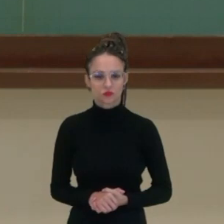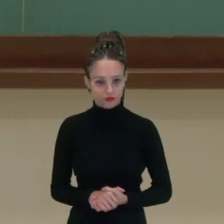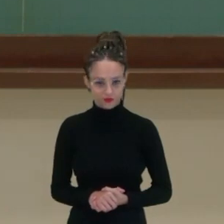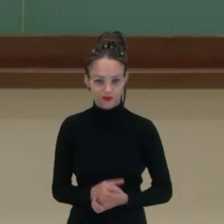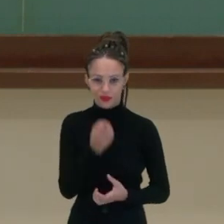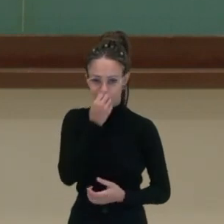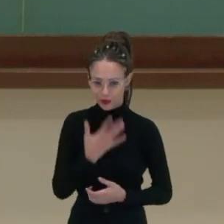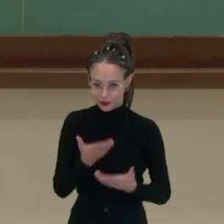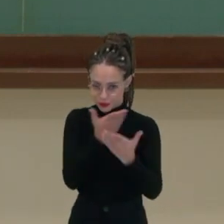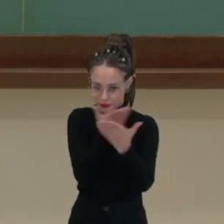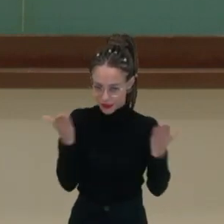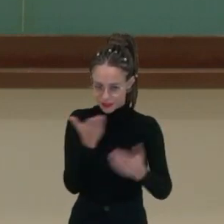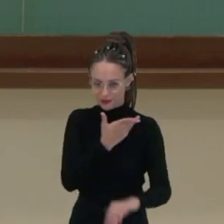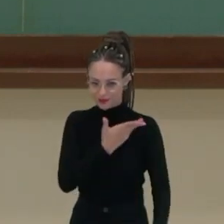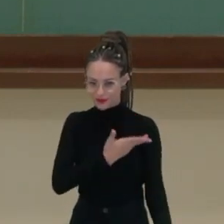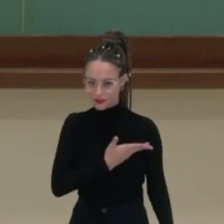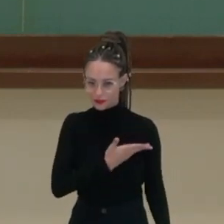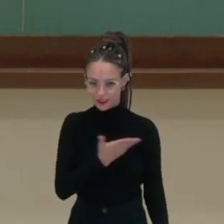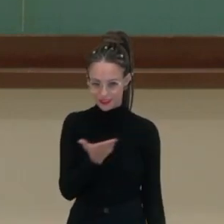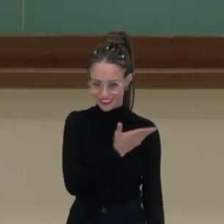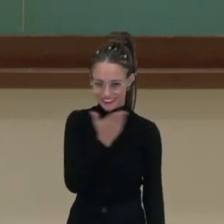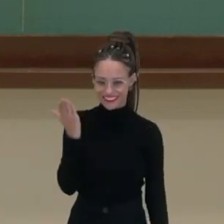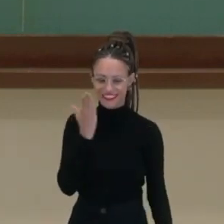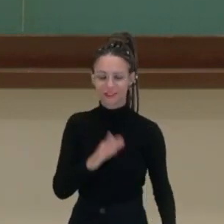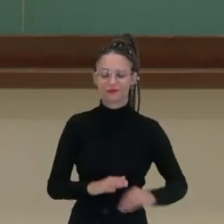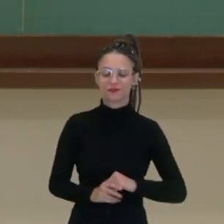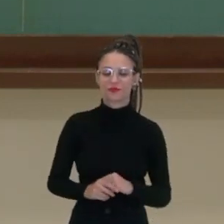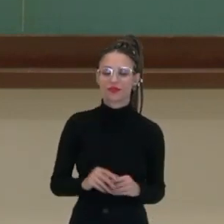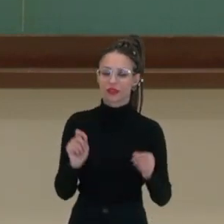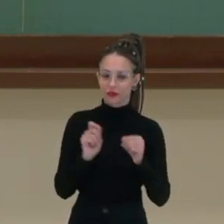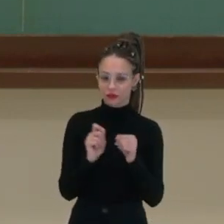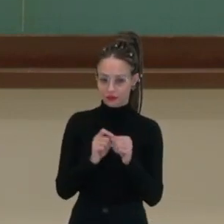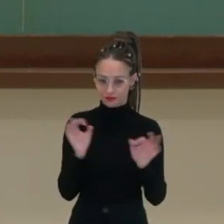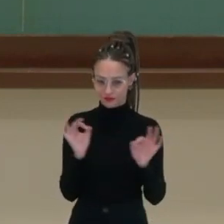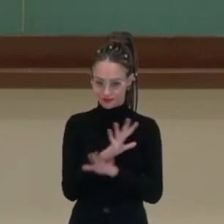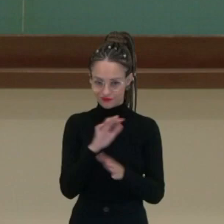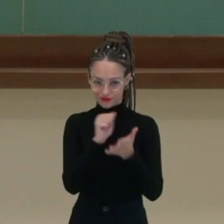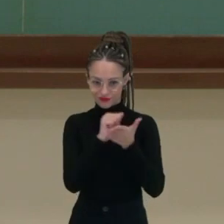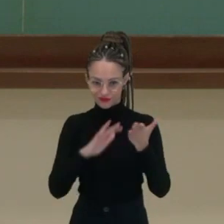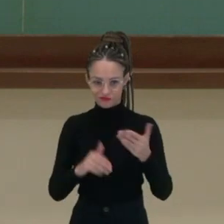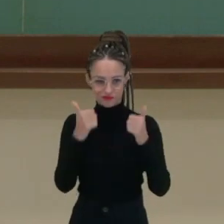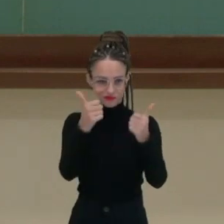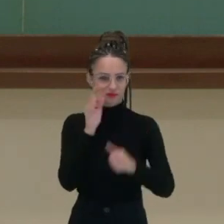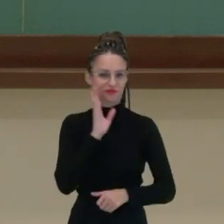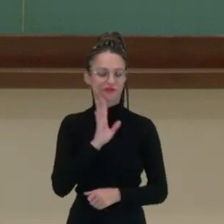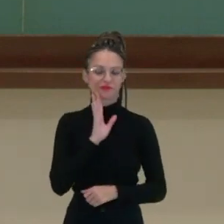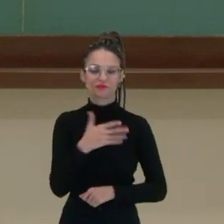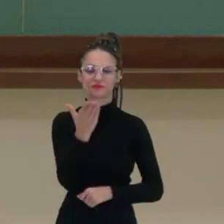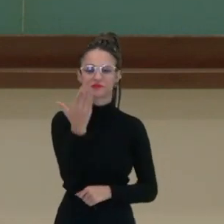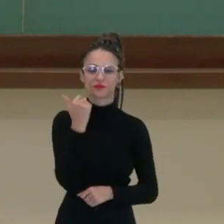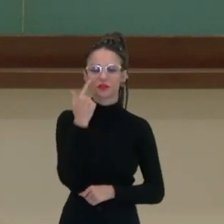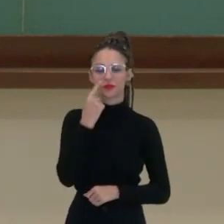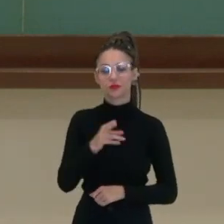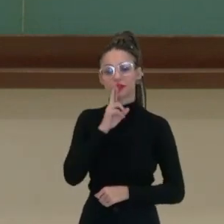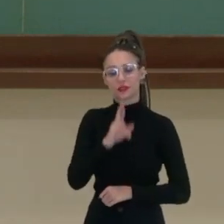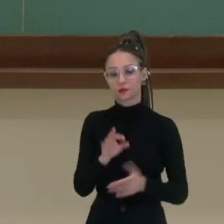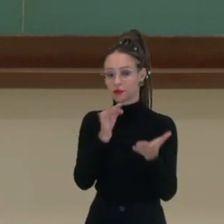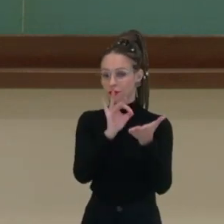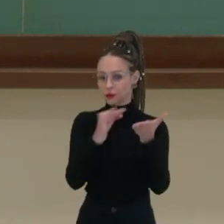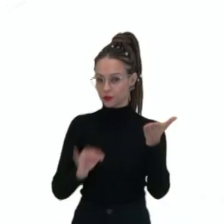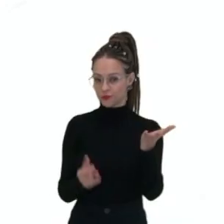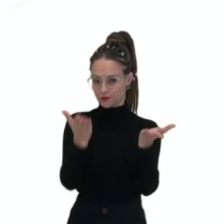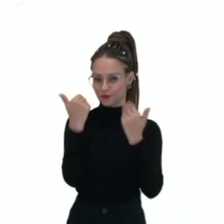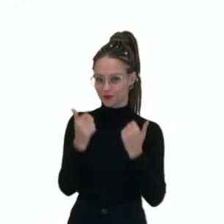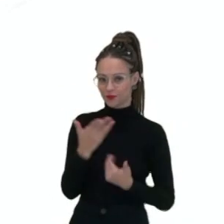Muito bem, meu amiguinho, muito bem, minha amiguinha. Fizeram a atividade? Que bacana, né? Vamos essa uma resposta? Acompanhe aqui